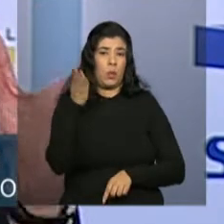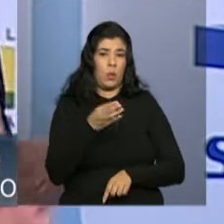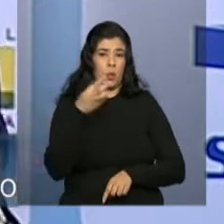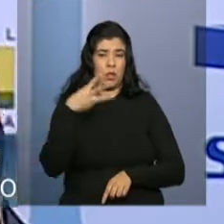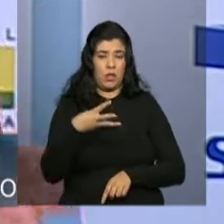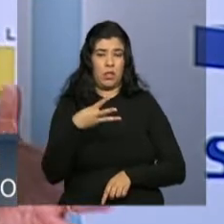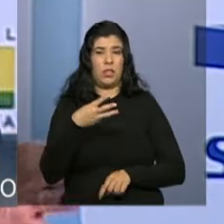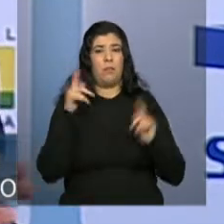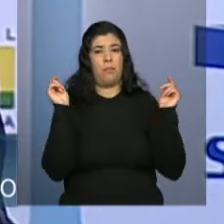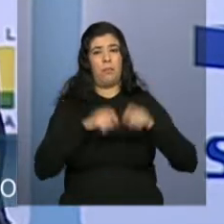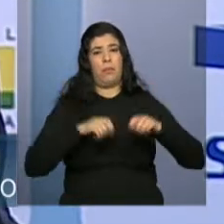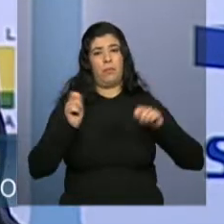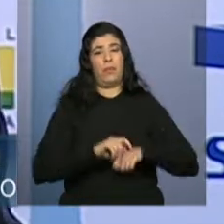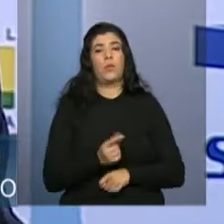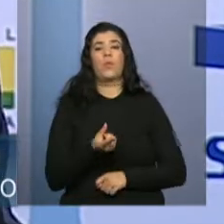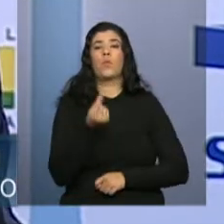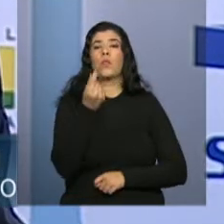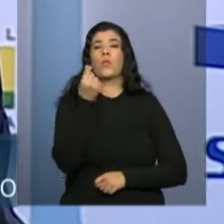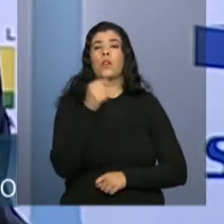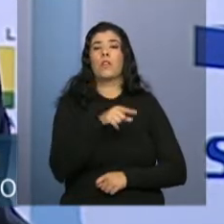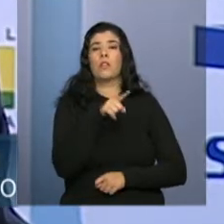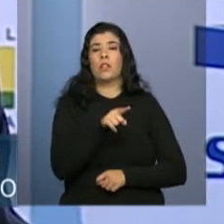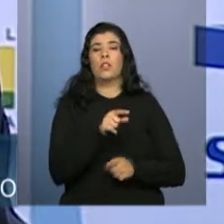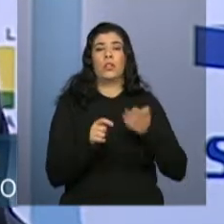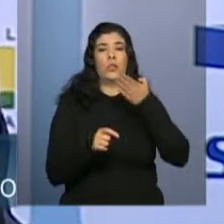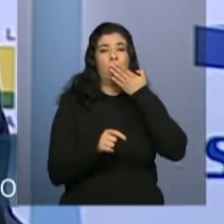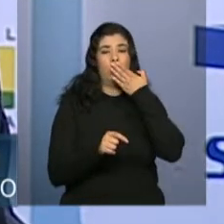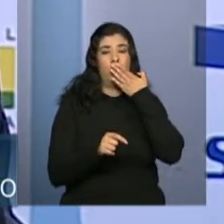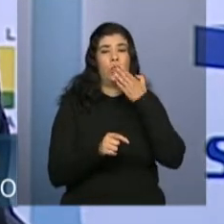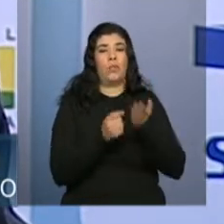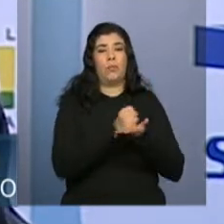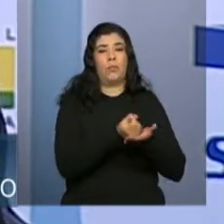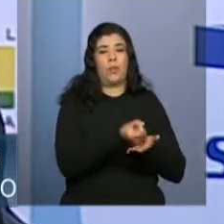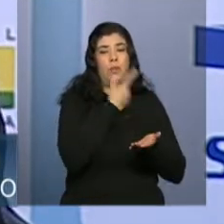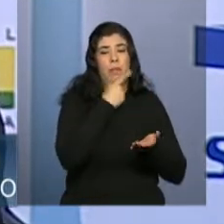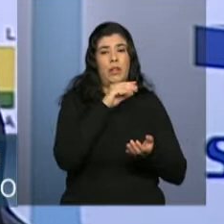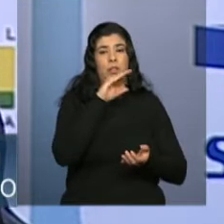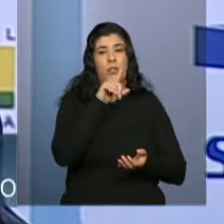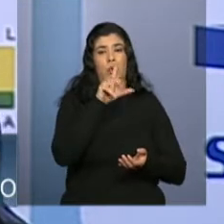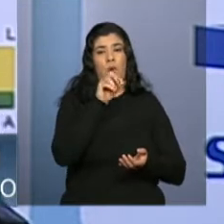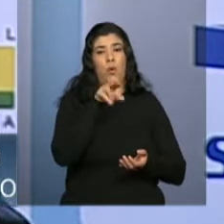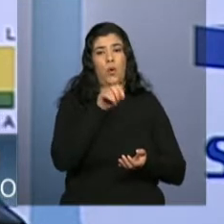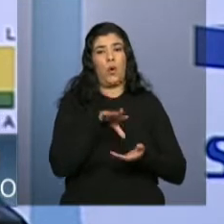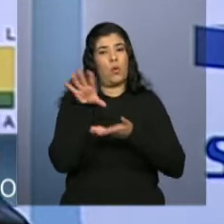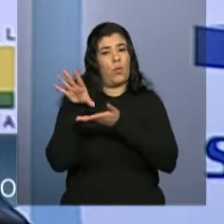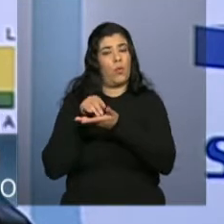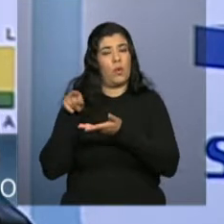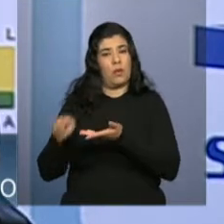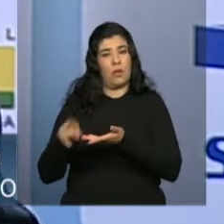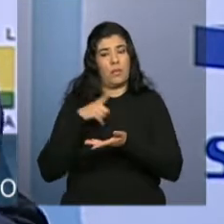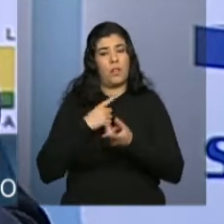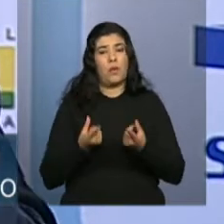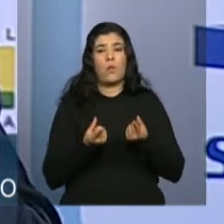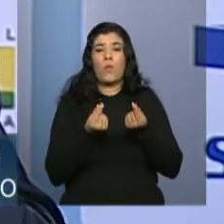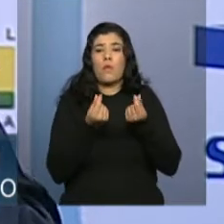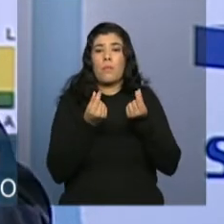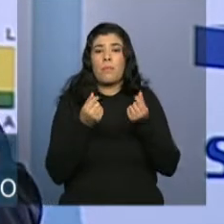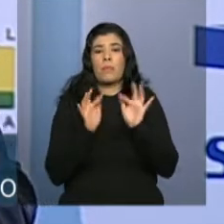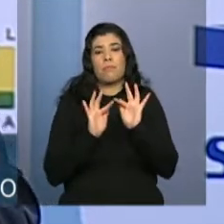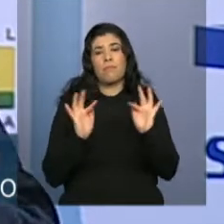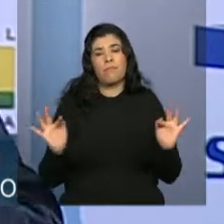as possibilidades de precificação dos Clones passaram a ter esse processo e precificação simplificado né